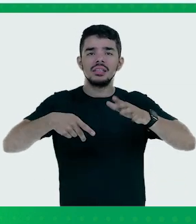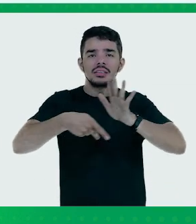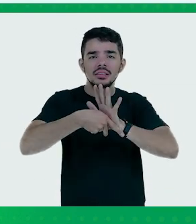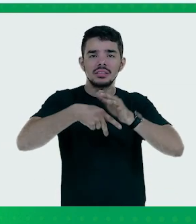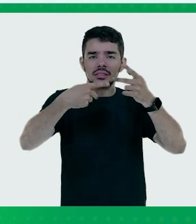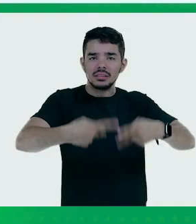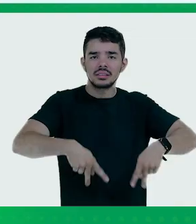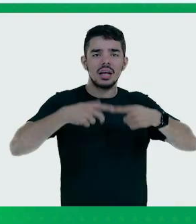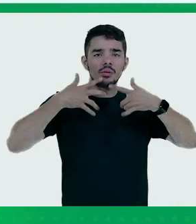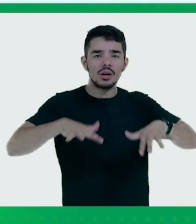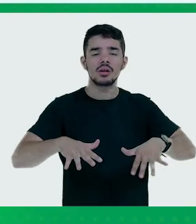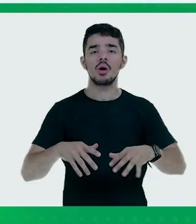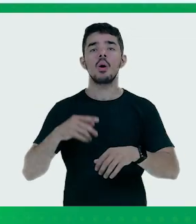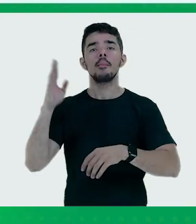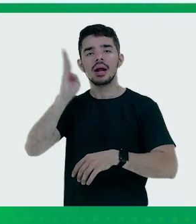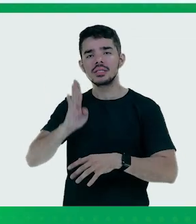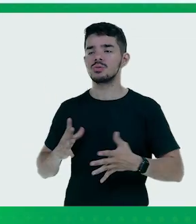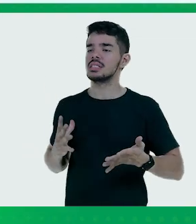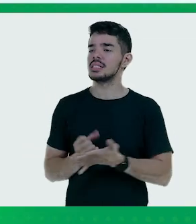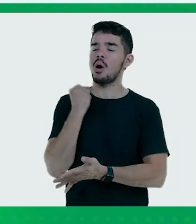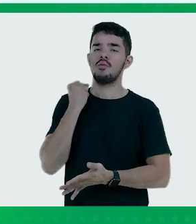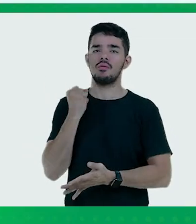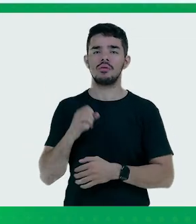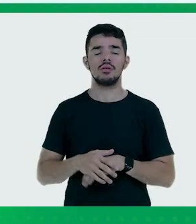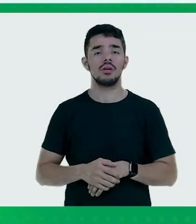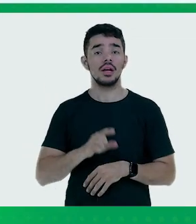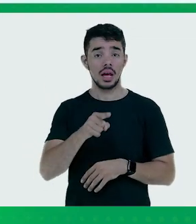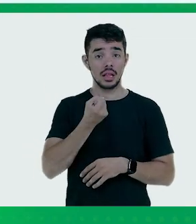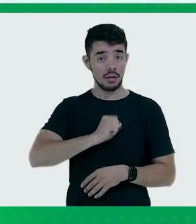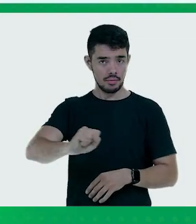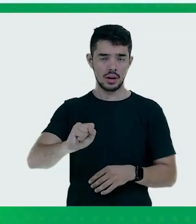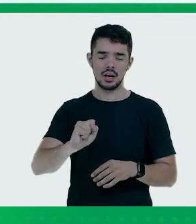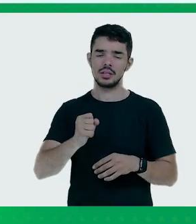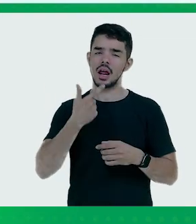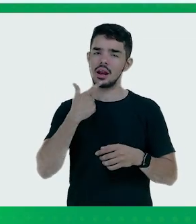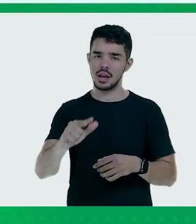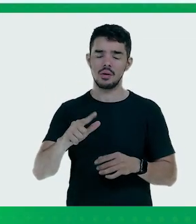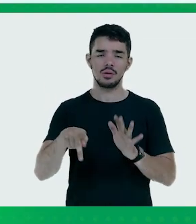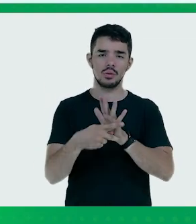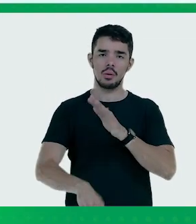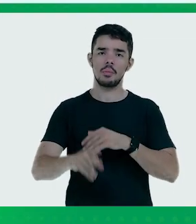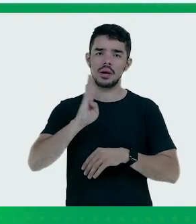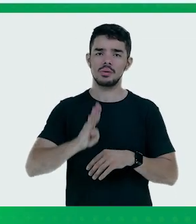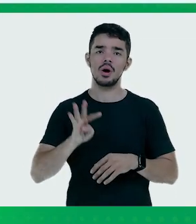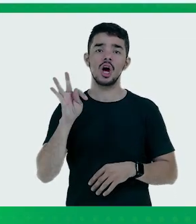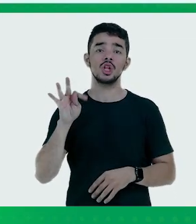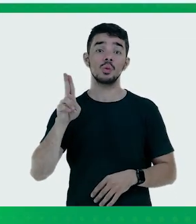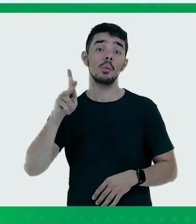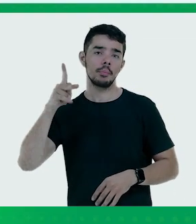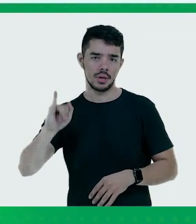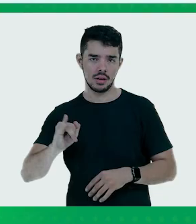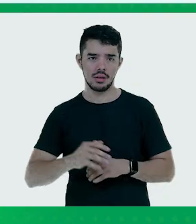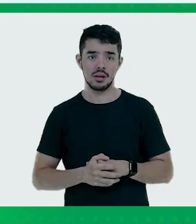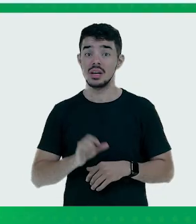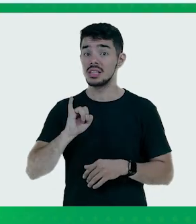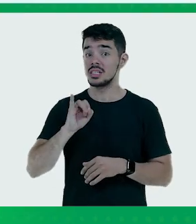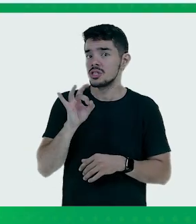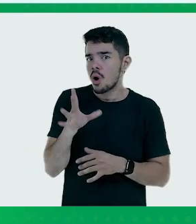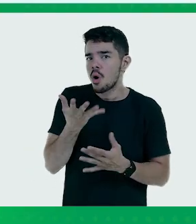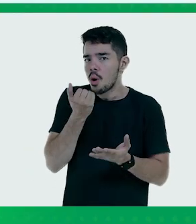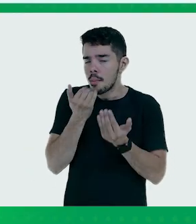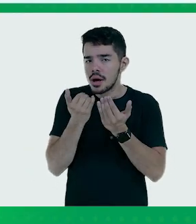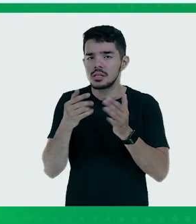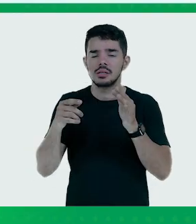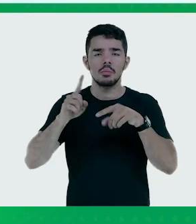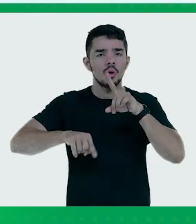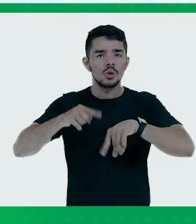seria salvo. Ele defendia que o tupi fosse a língua nacional, né? Ele dizia que se só consumisse produto nacional, o